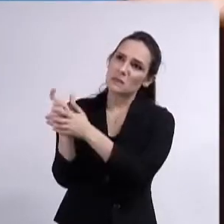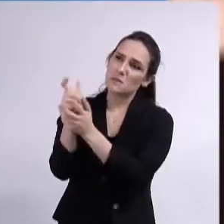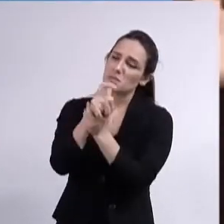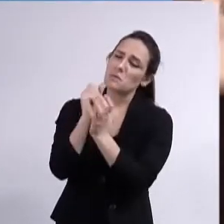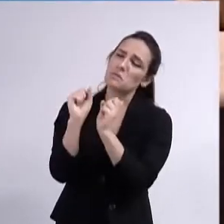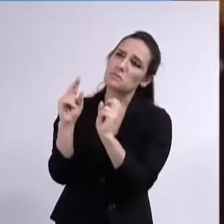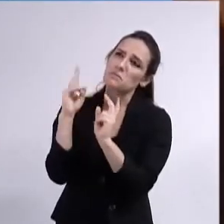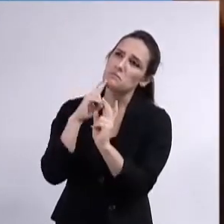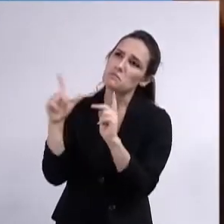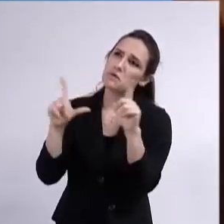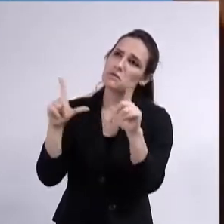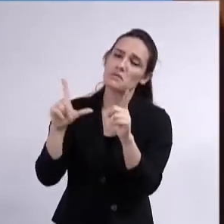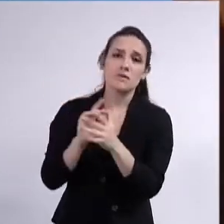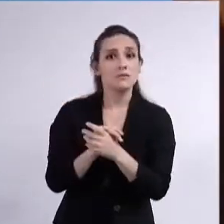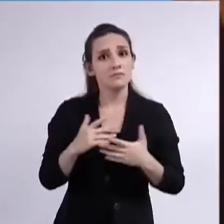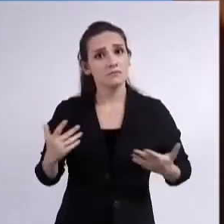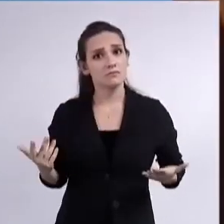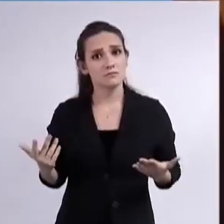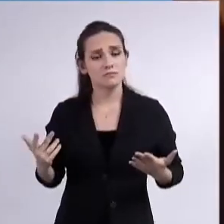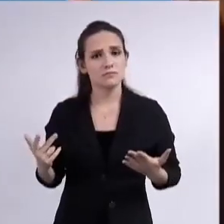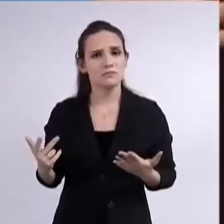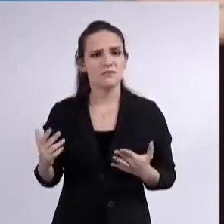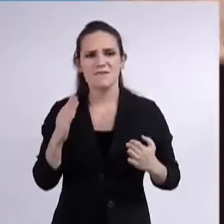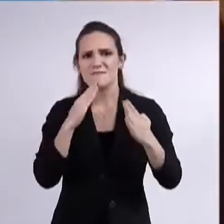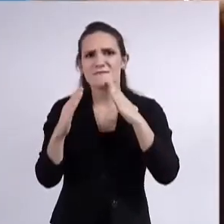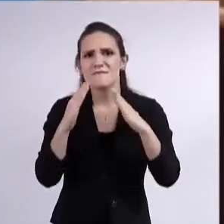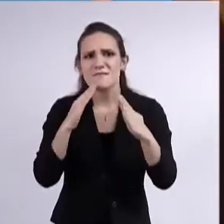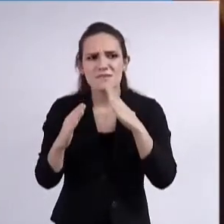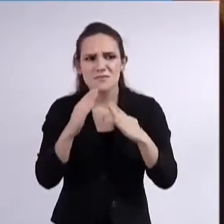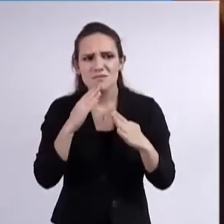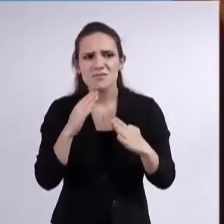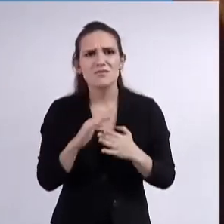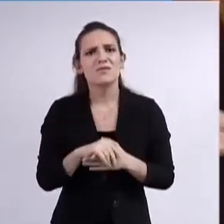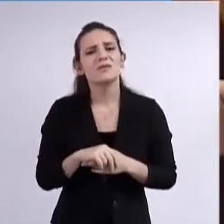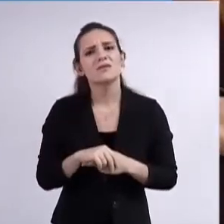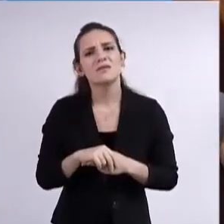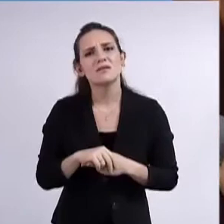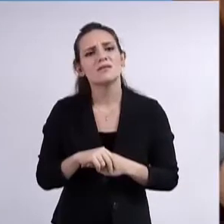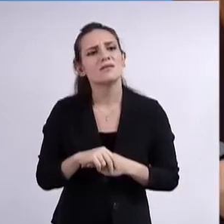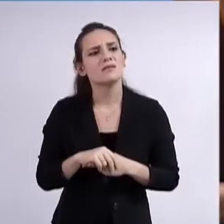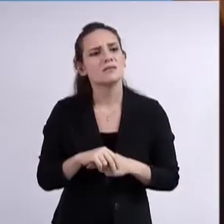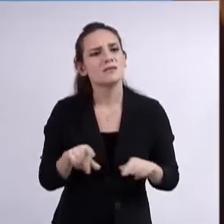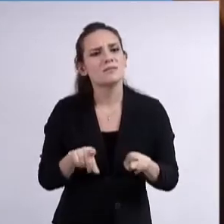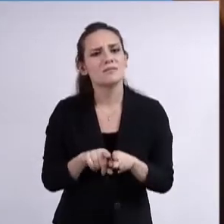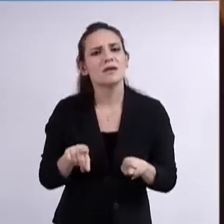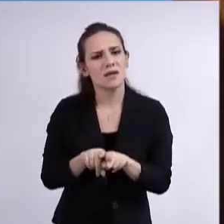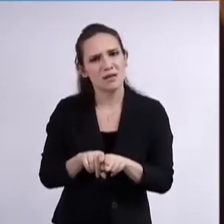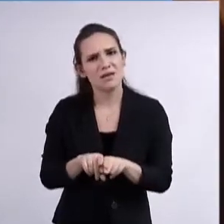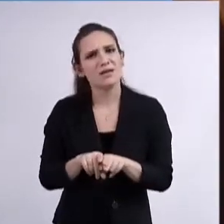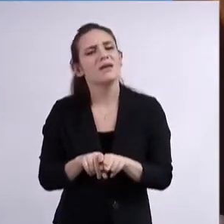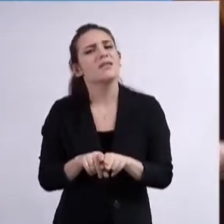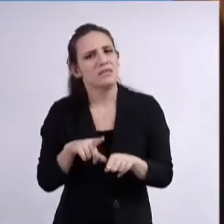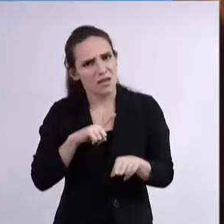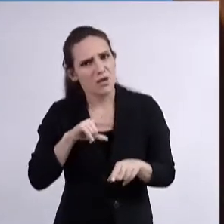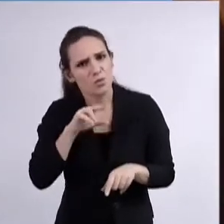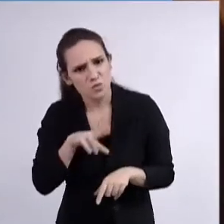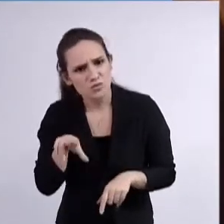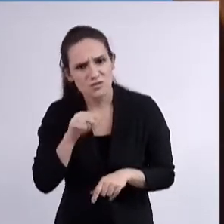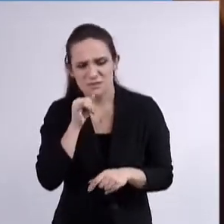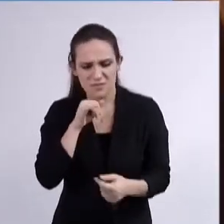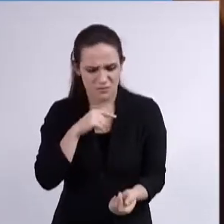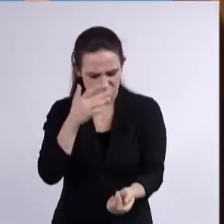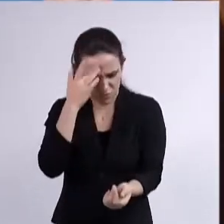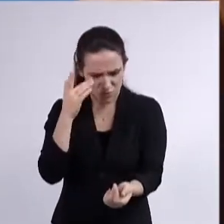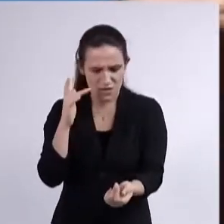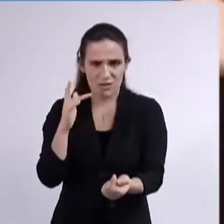algumas práticas, né, no próprio Facebook. A penúltima que nós vimos aqui é a questão da baleia azul, onde as pessoas vão ali se